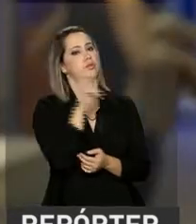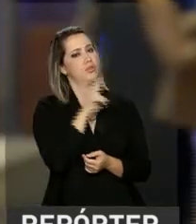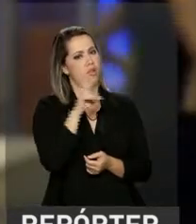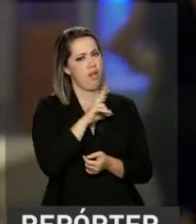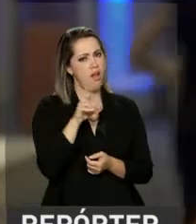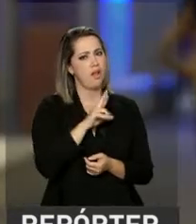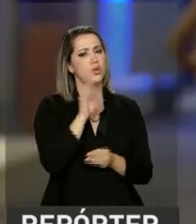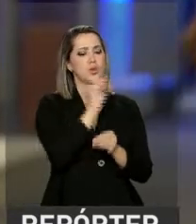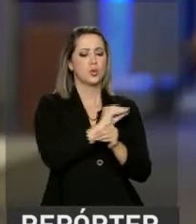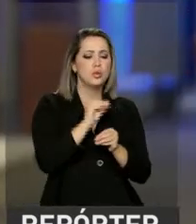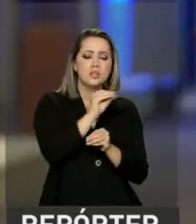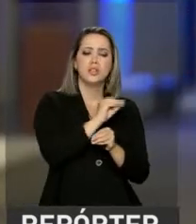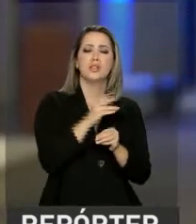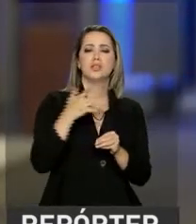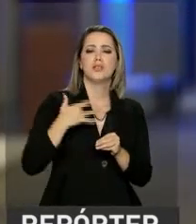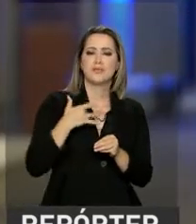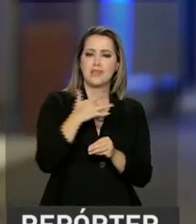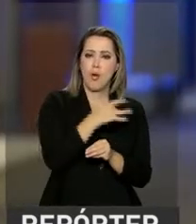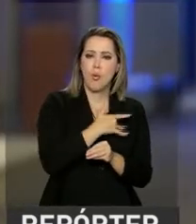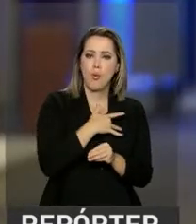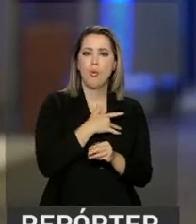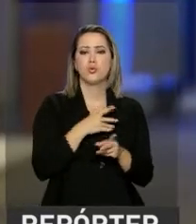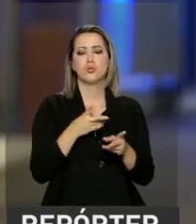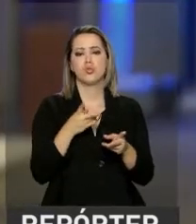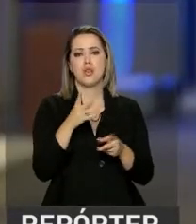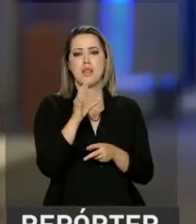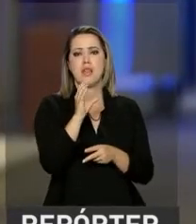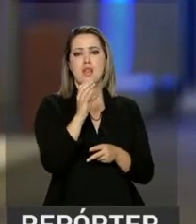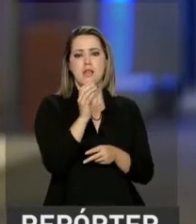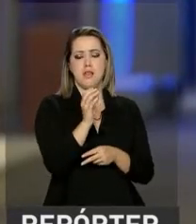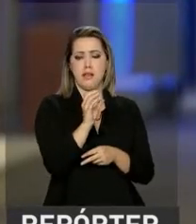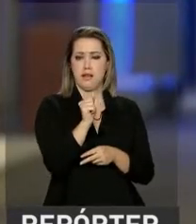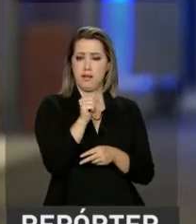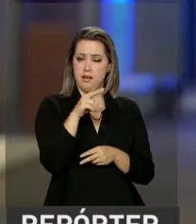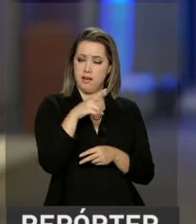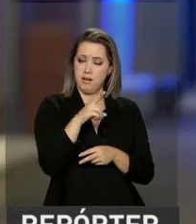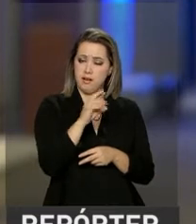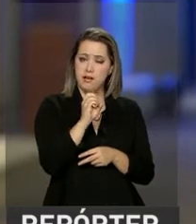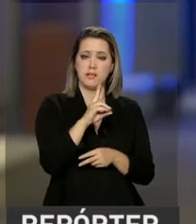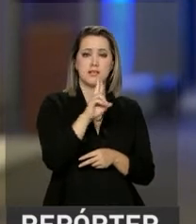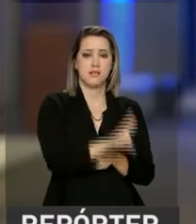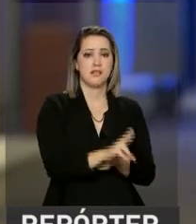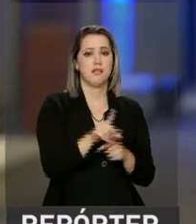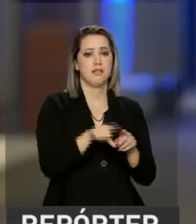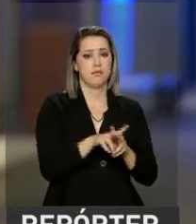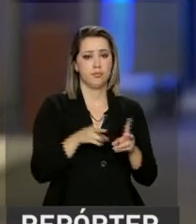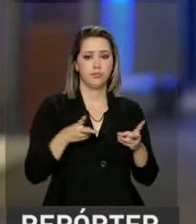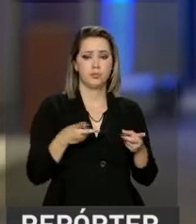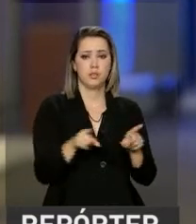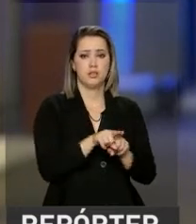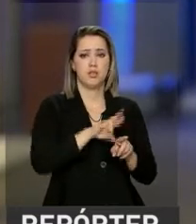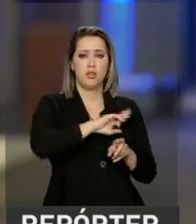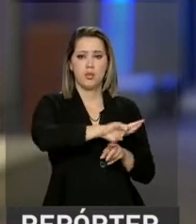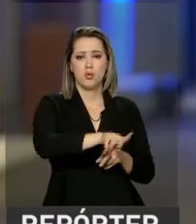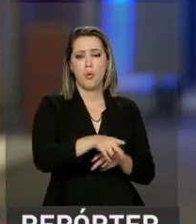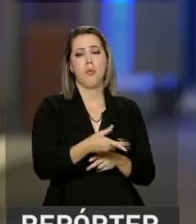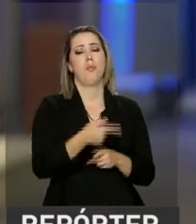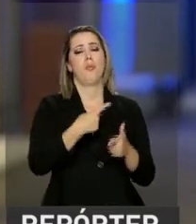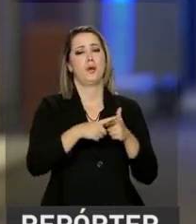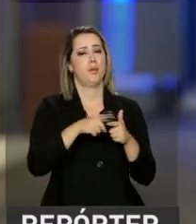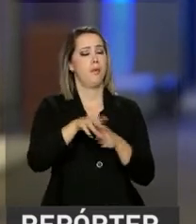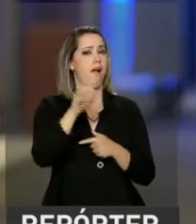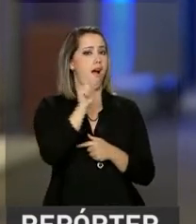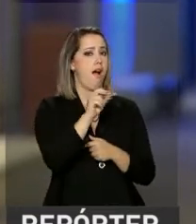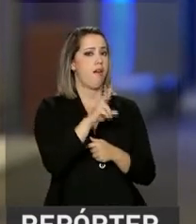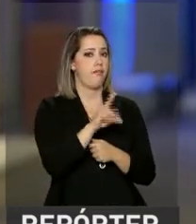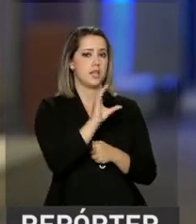tratando de câncer, de problemas de AVC,